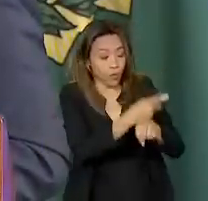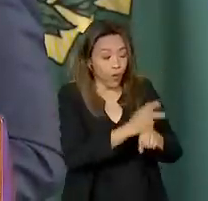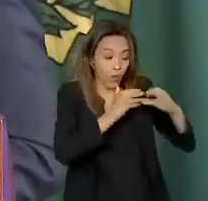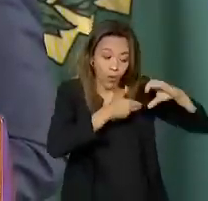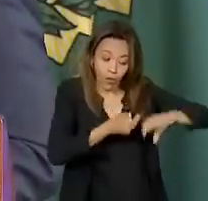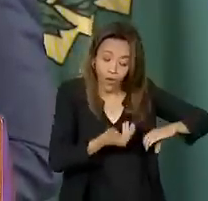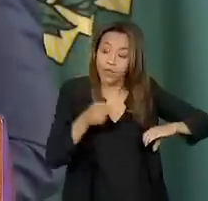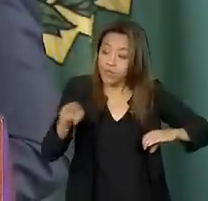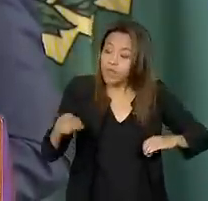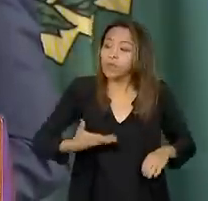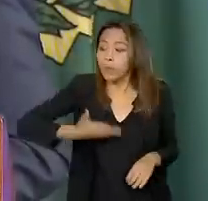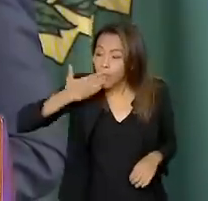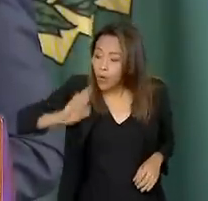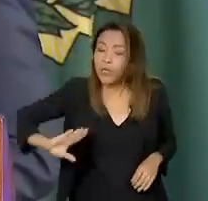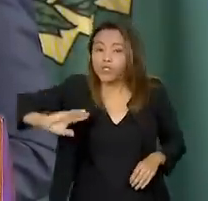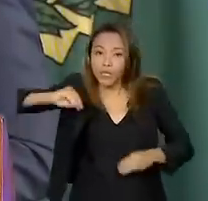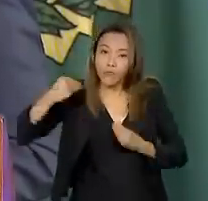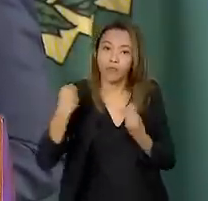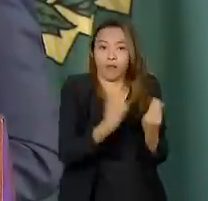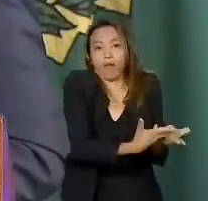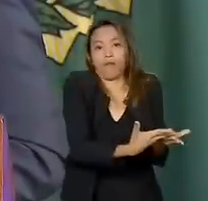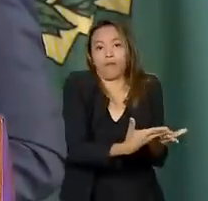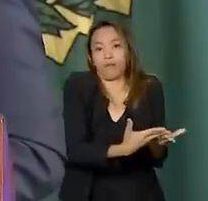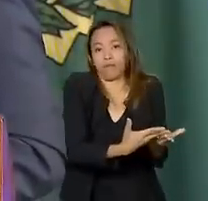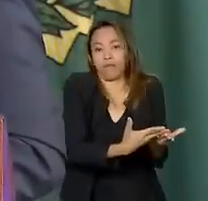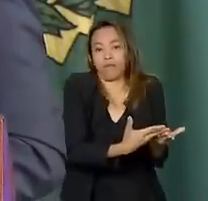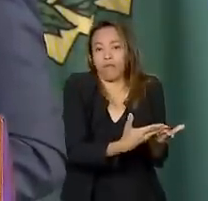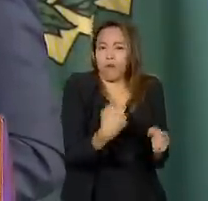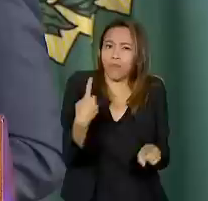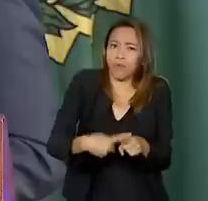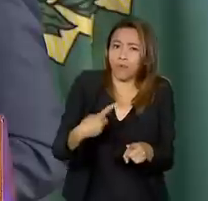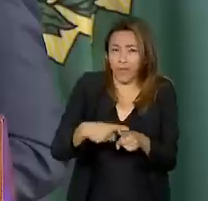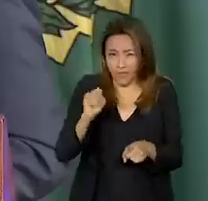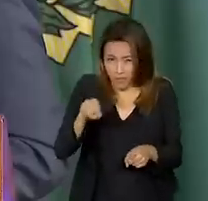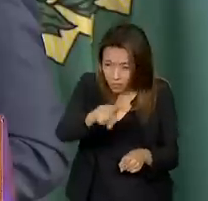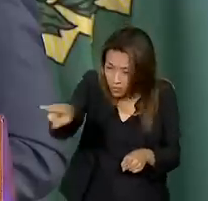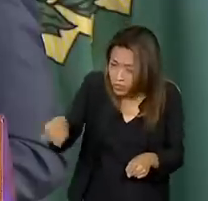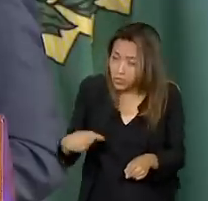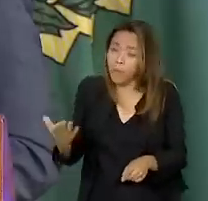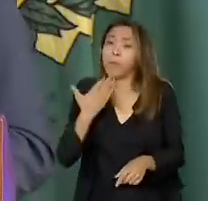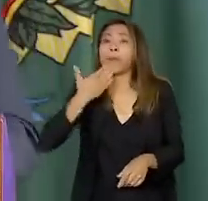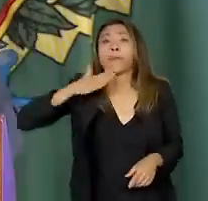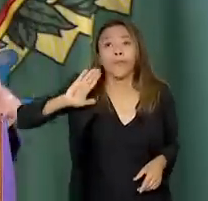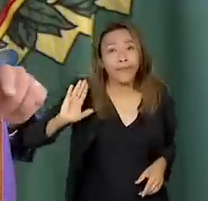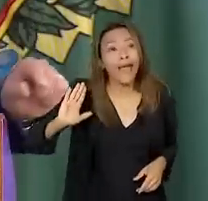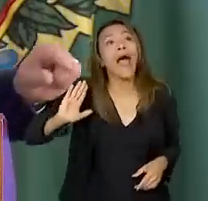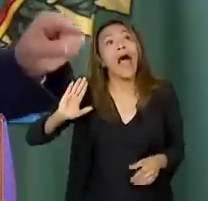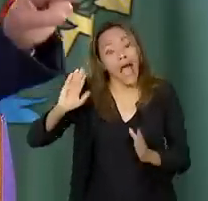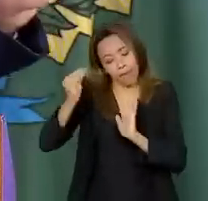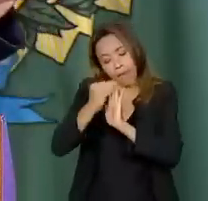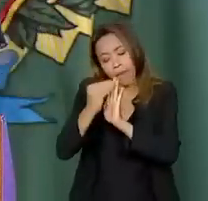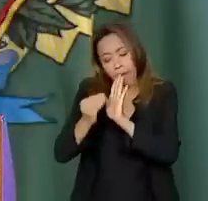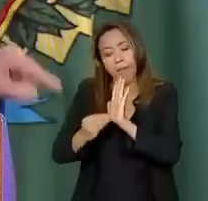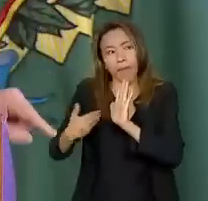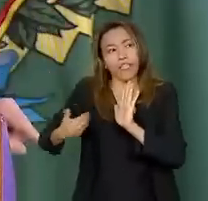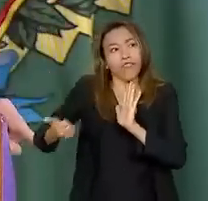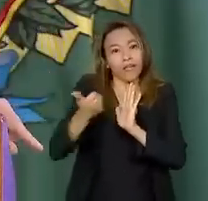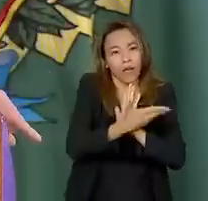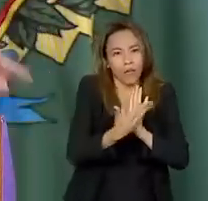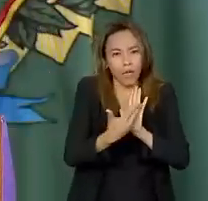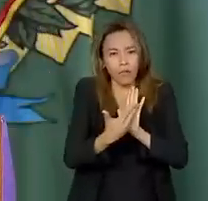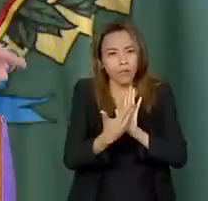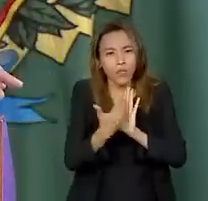somente aquilo que podem entregar. Porque se você prometer alguma coisa e você não conseguir